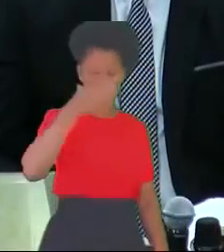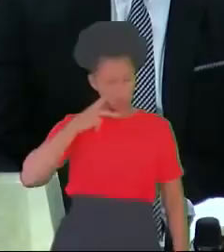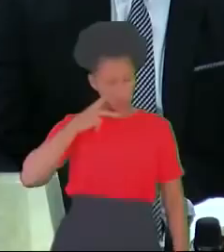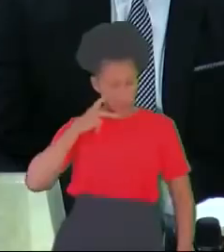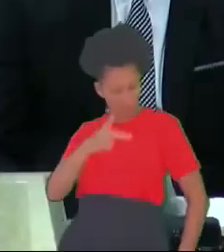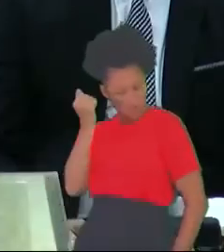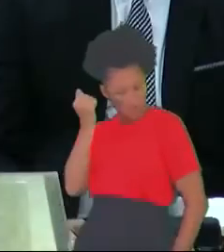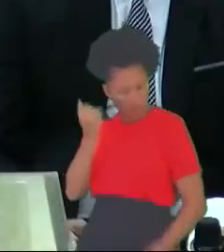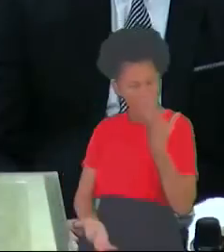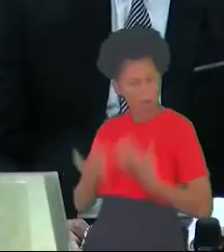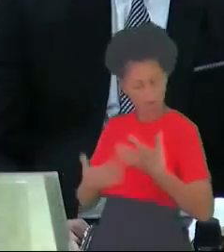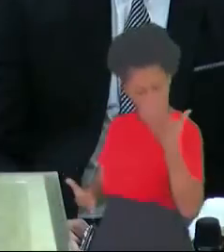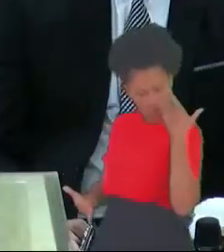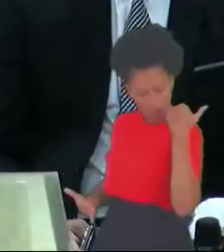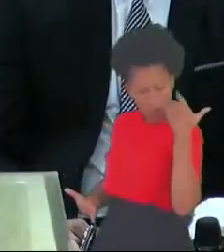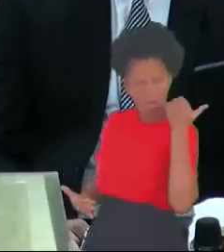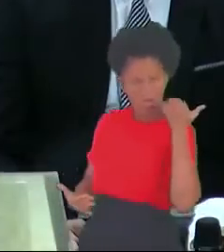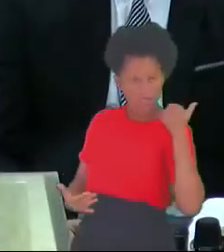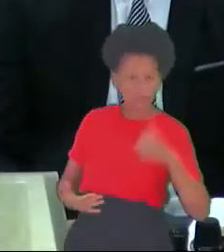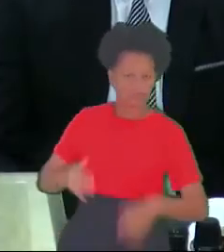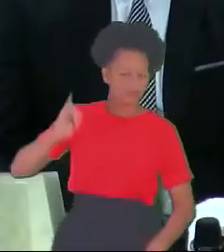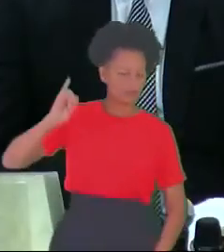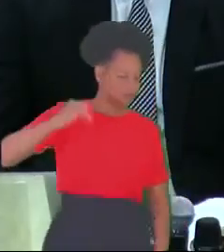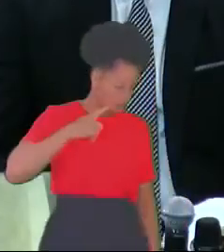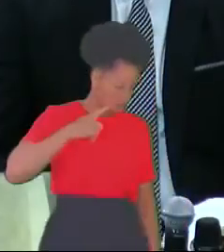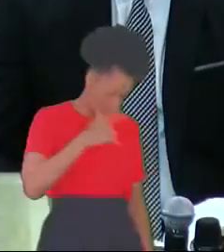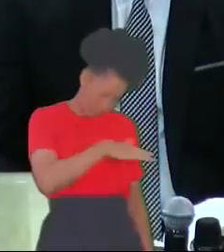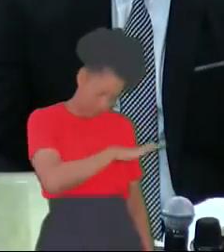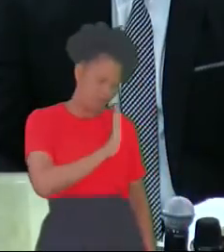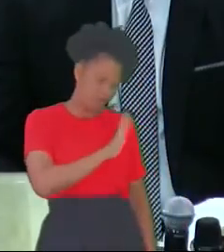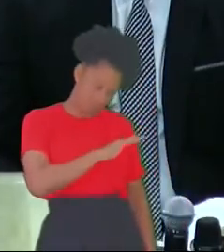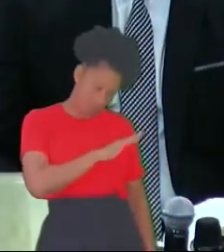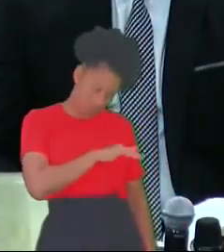fogo. Aí Jeová disse: eu vou baixar seu fogo.